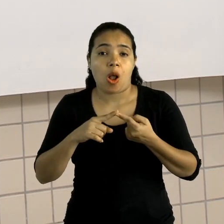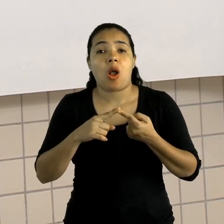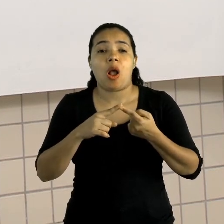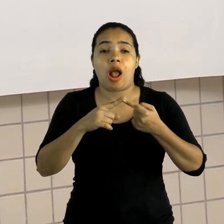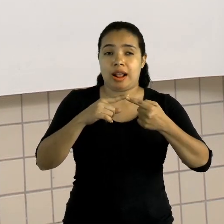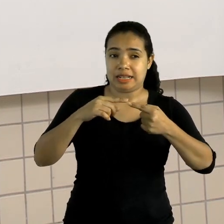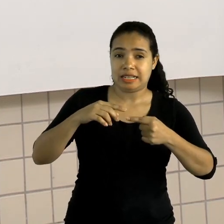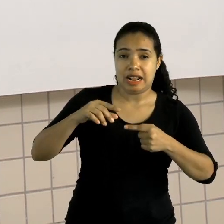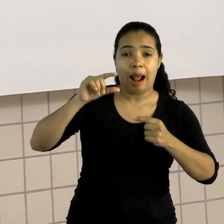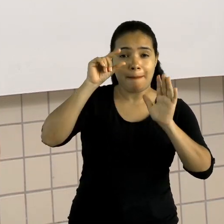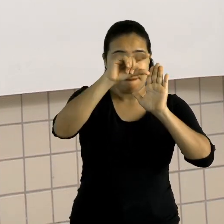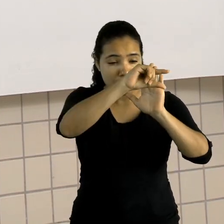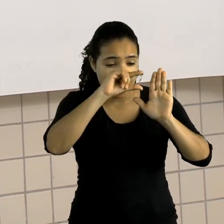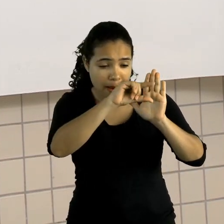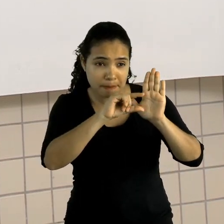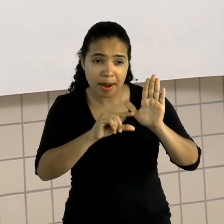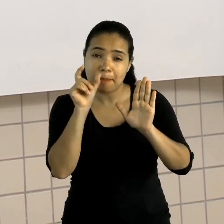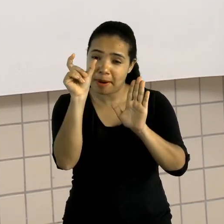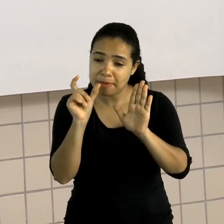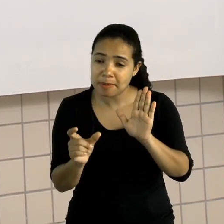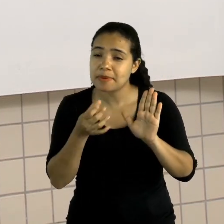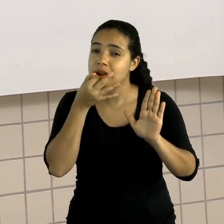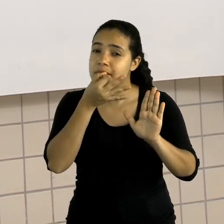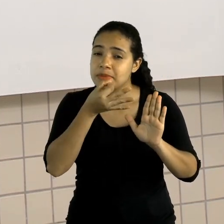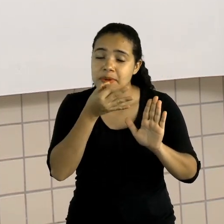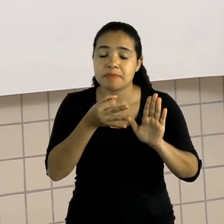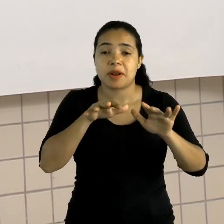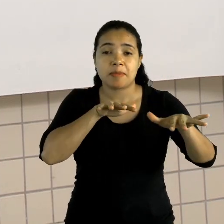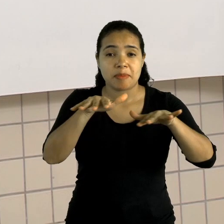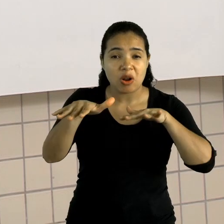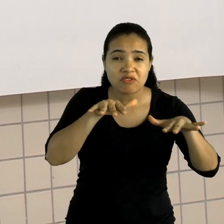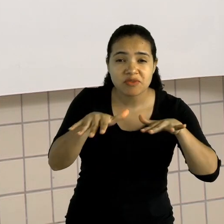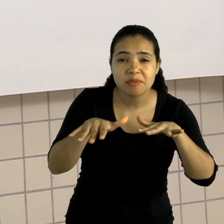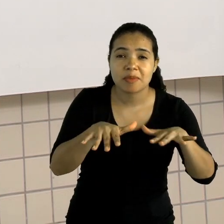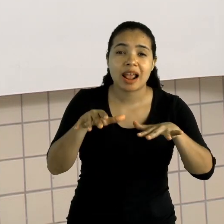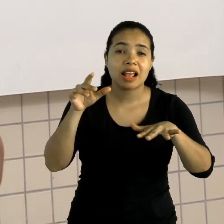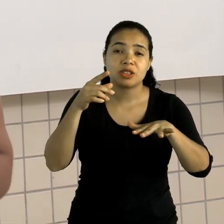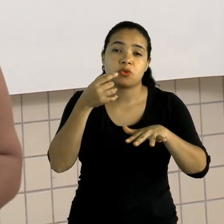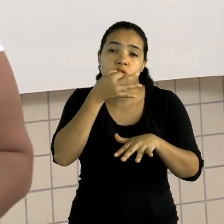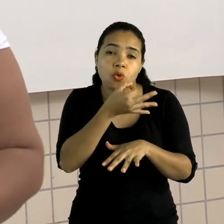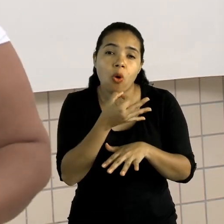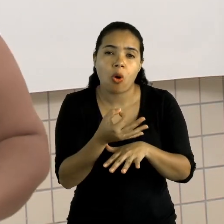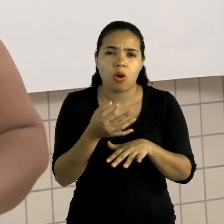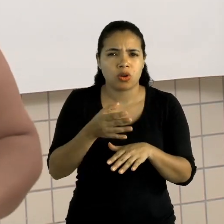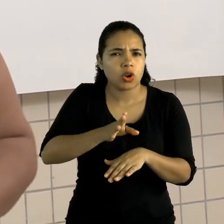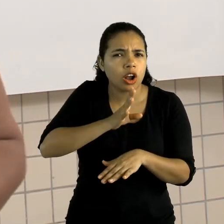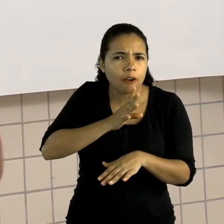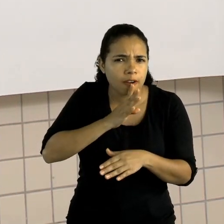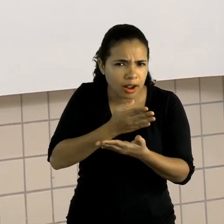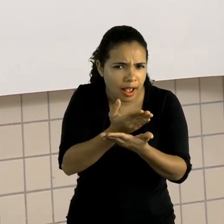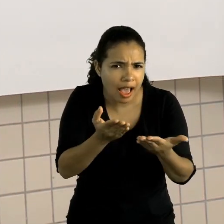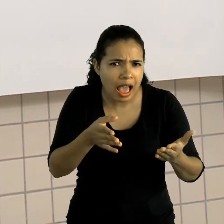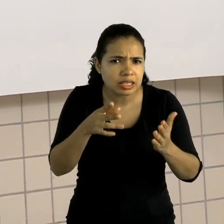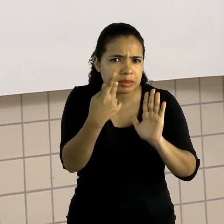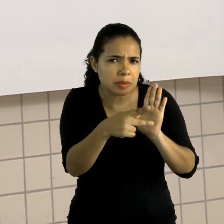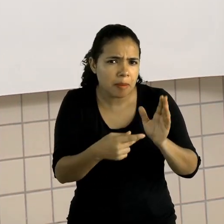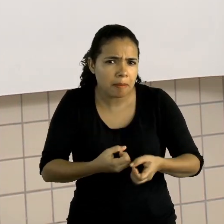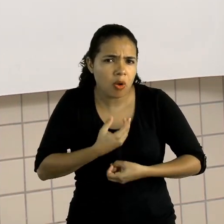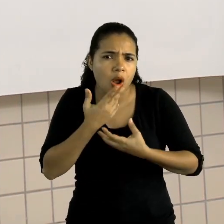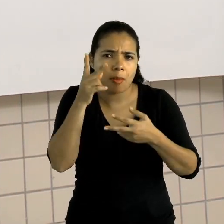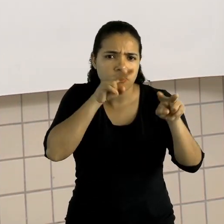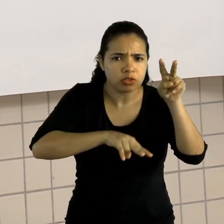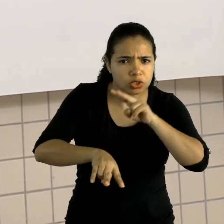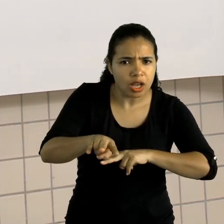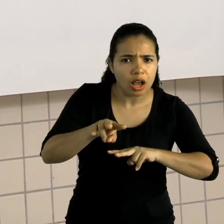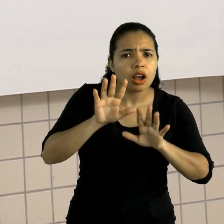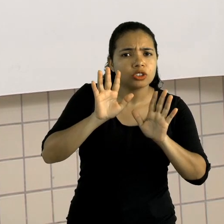não, movimento, som. Vocês conhecem algum poema visual? Pensa um pouquinho aí. Já viram, já